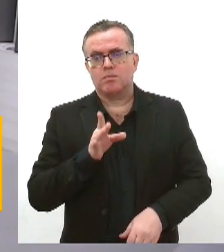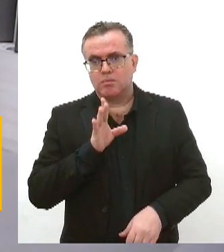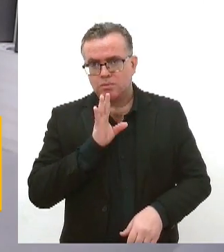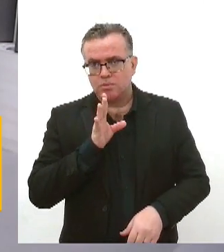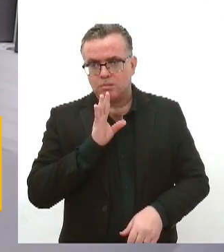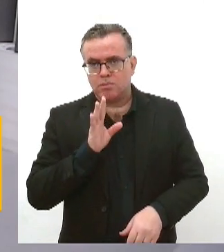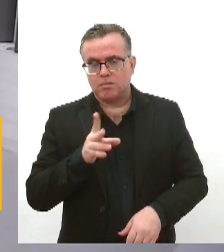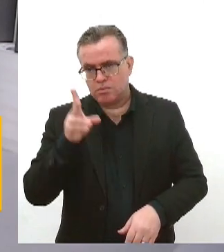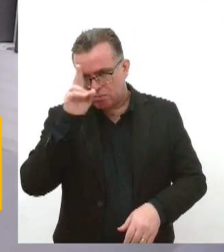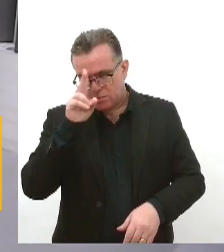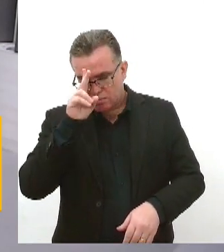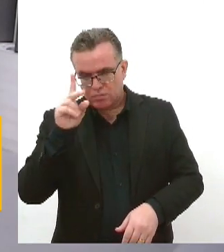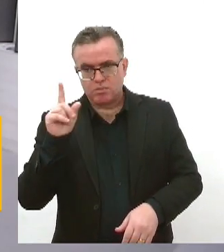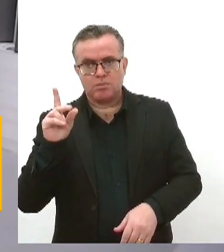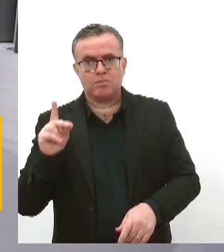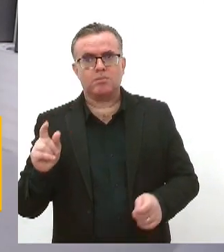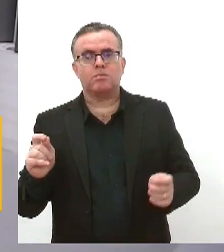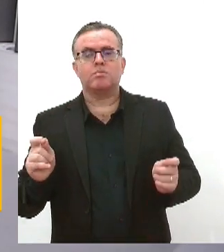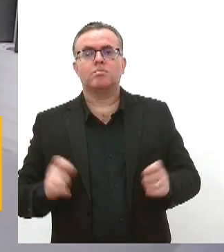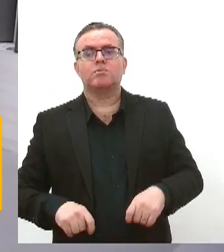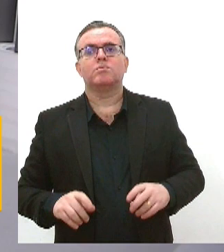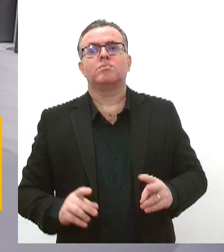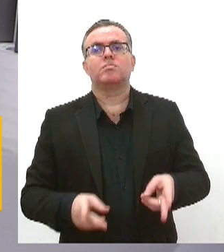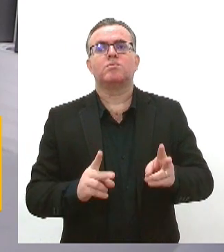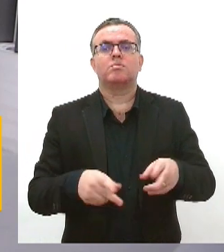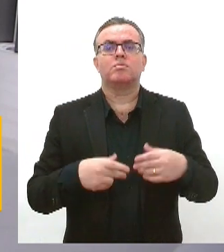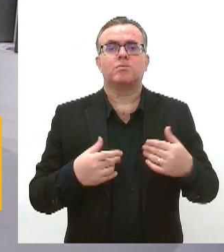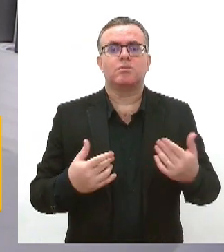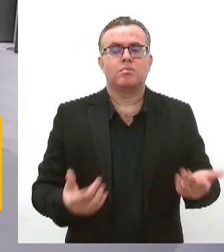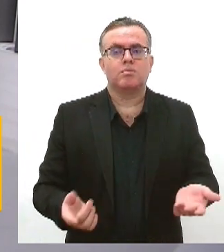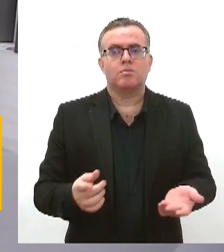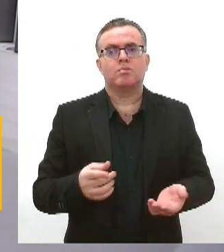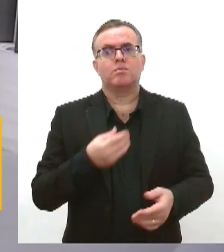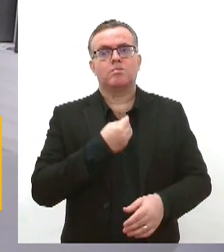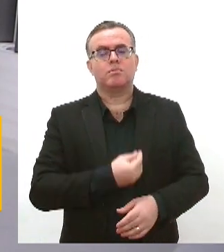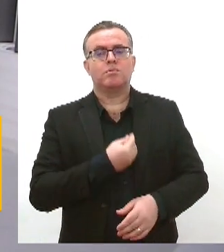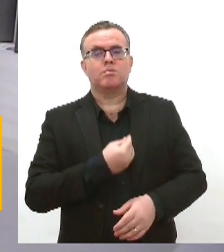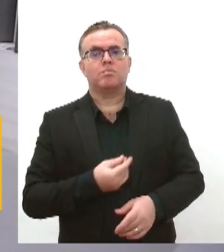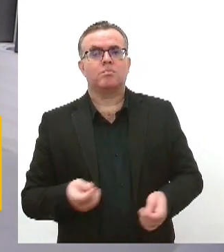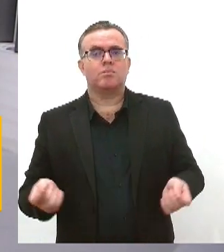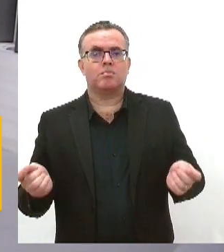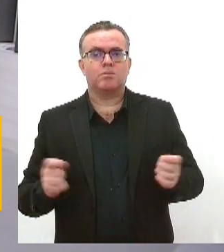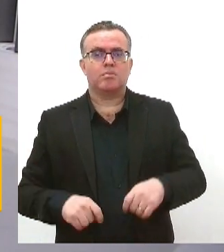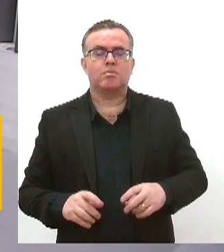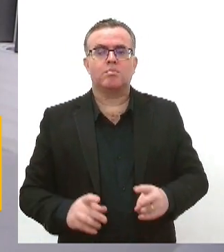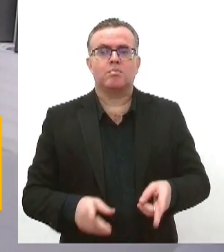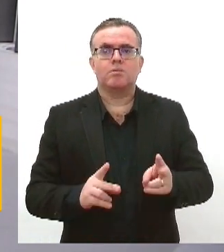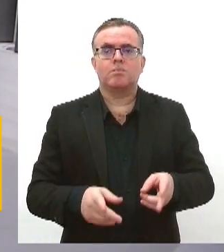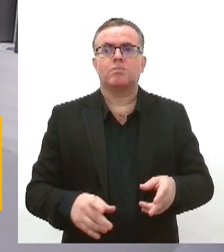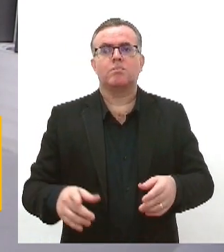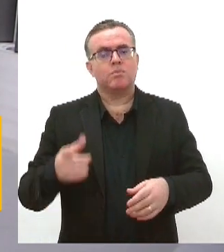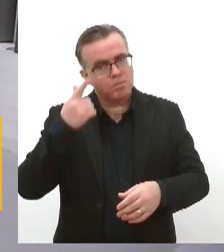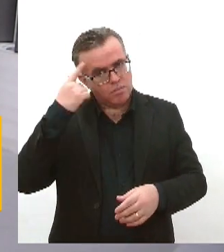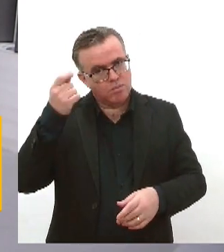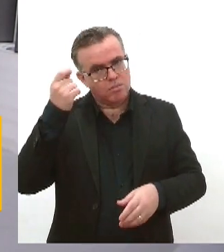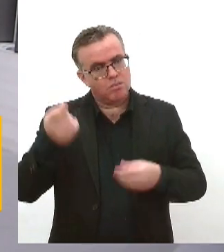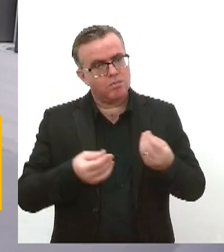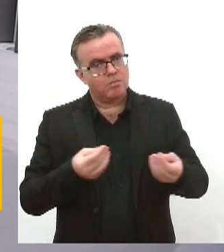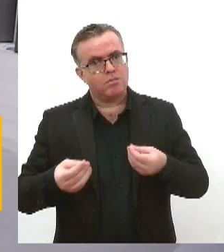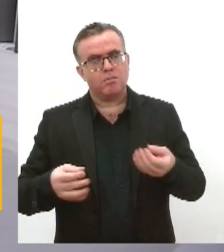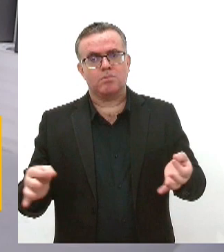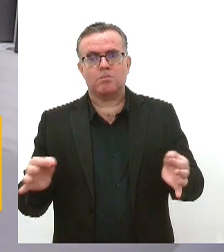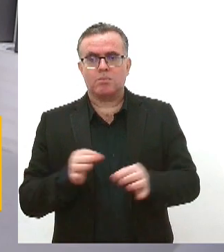evento aqui em Sergipe, e que teve a participação de ex-ministros, de autoridades do turismo a